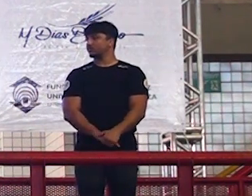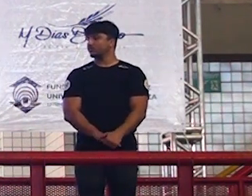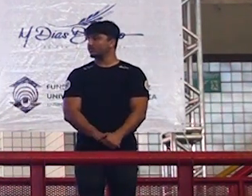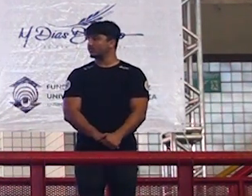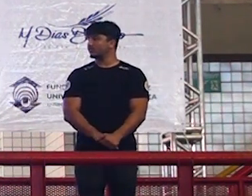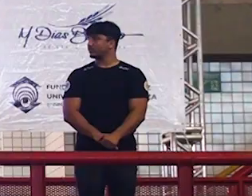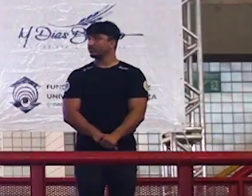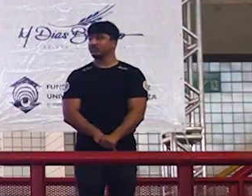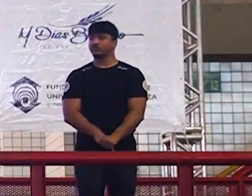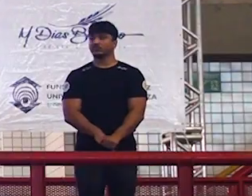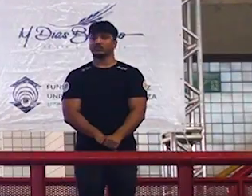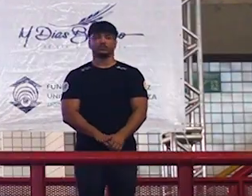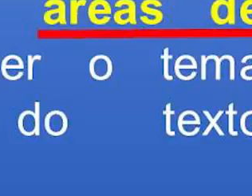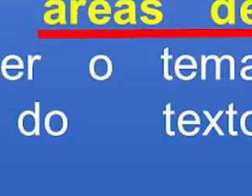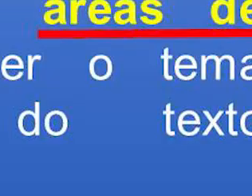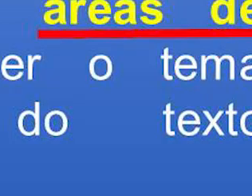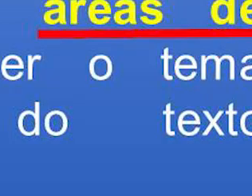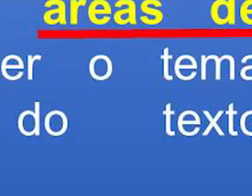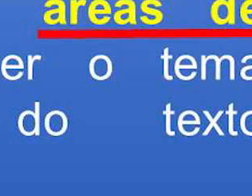Vai mudar aí?